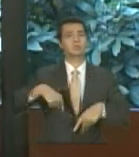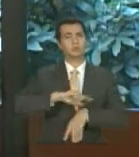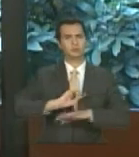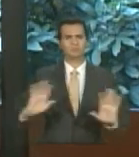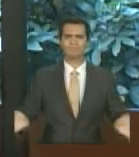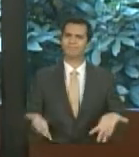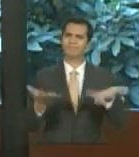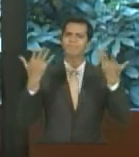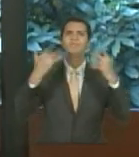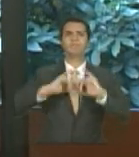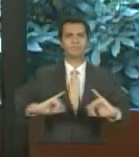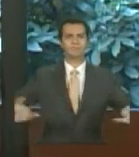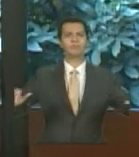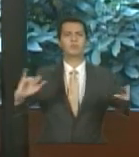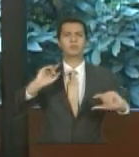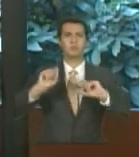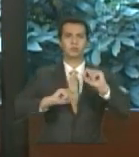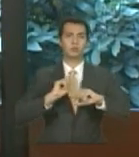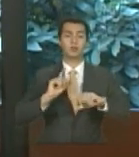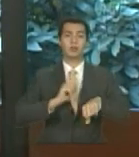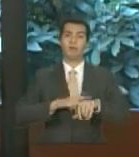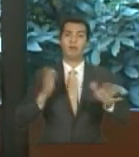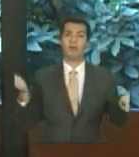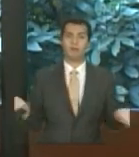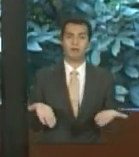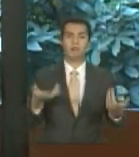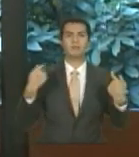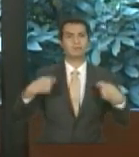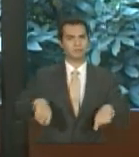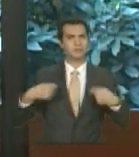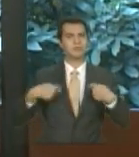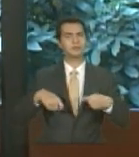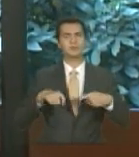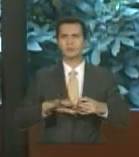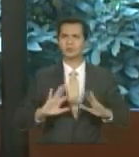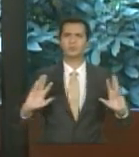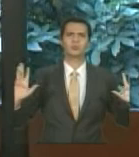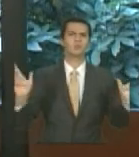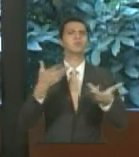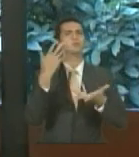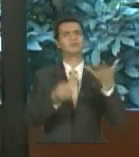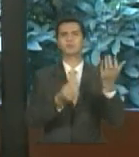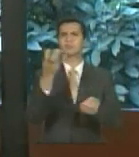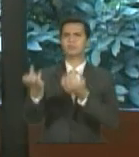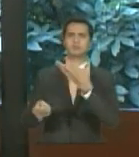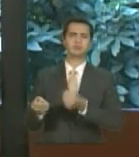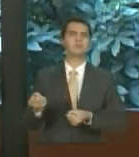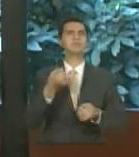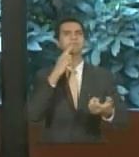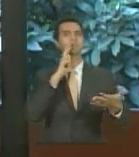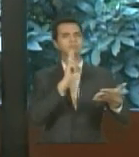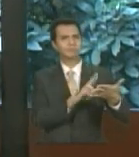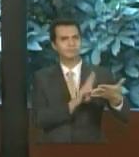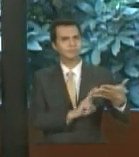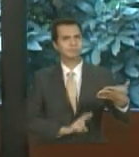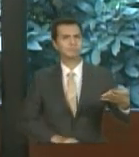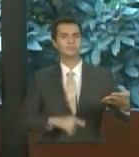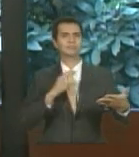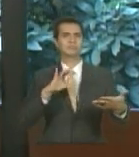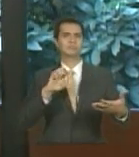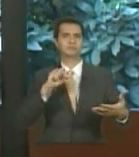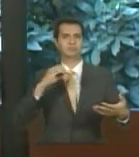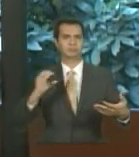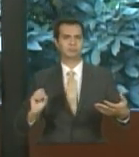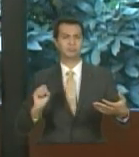multiplicação da importância desse momento, para que possamos ter adesão, para que possamos ter comprometimento e